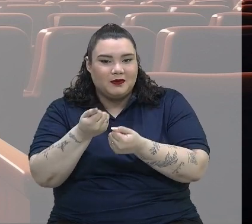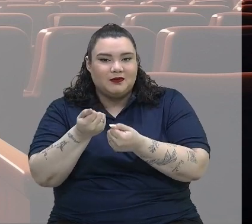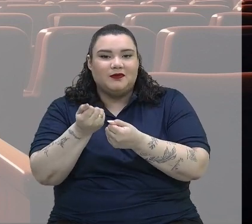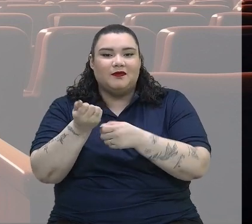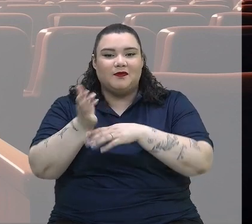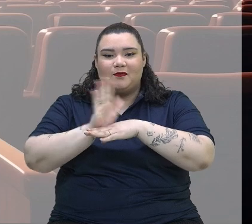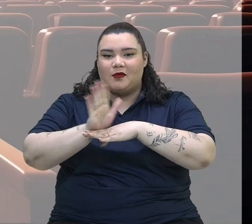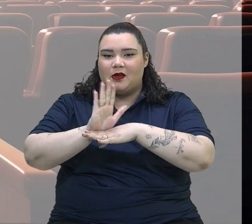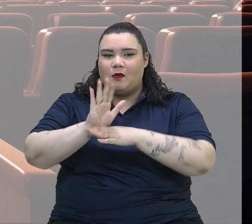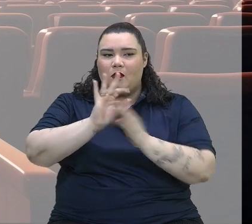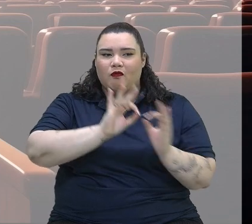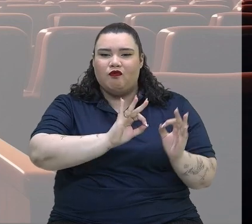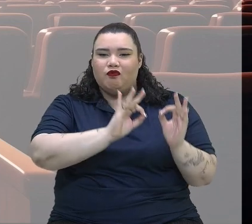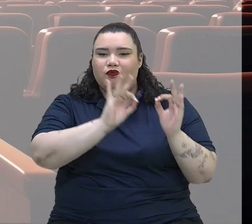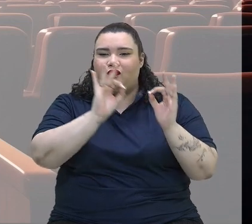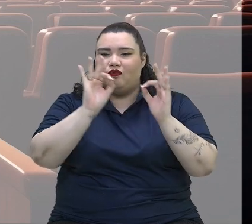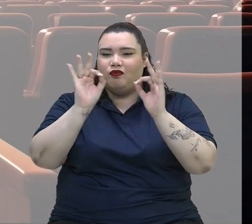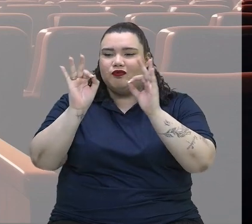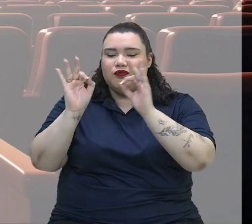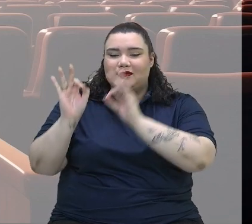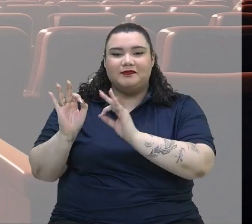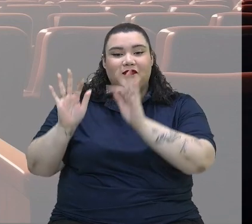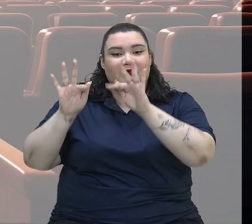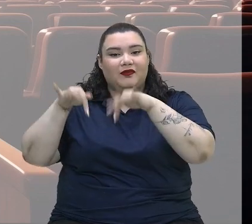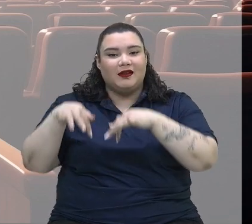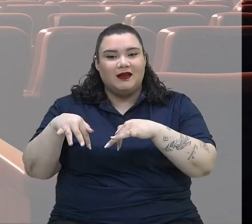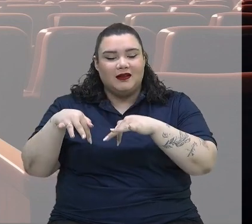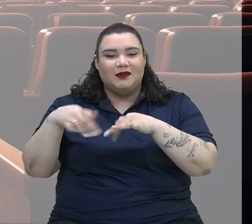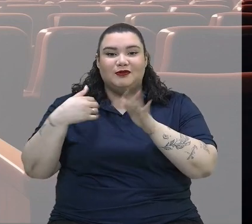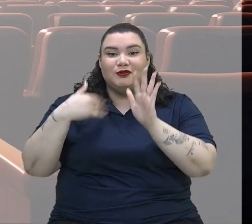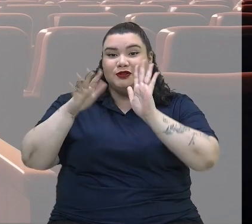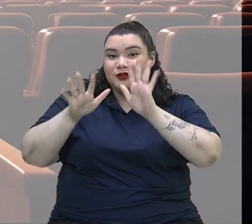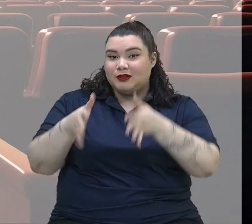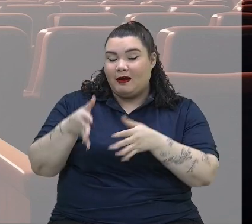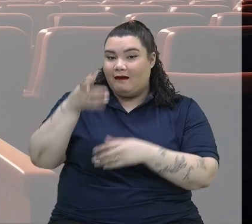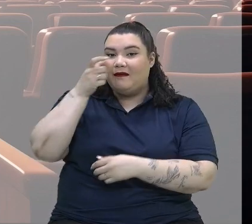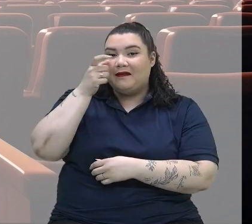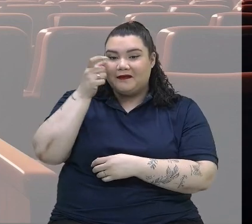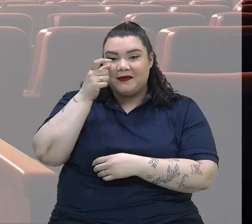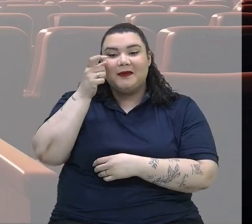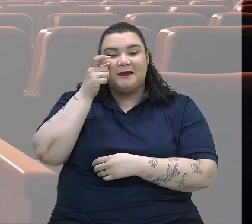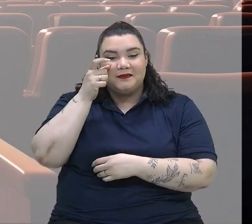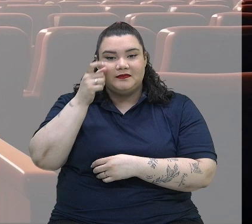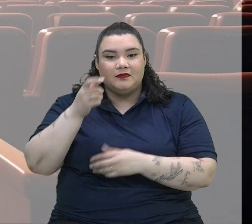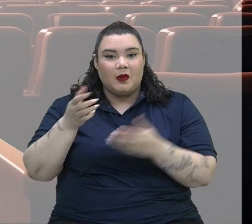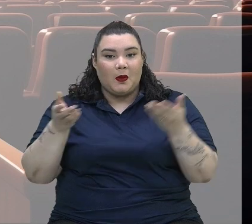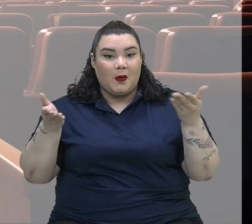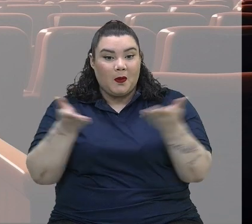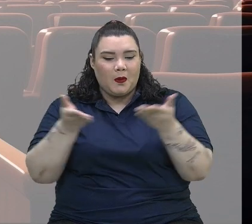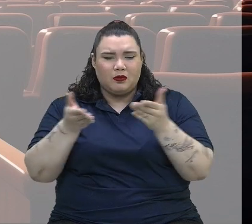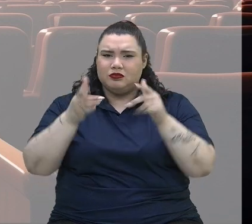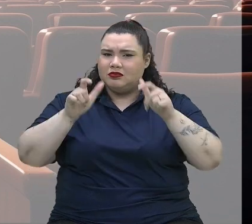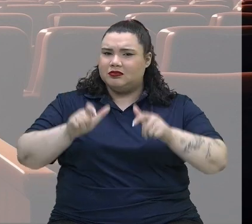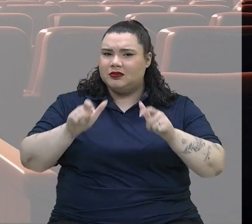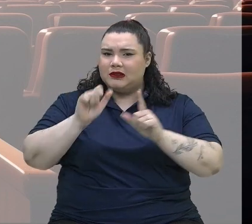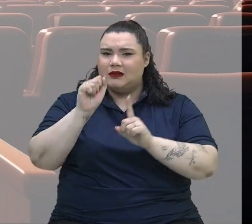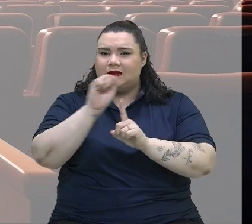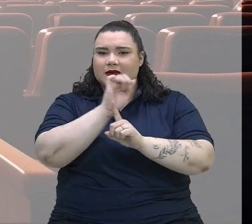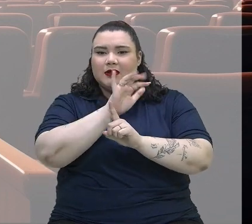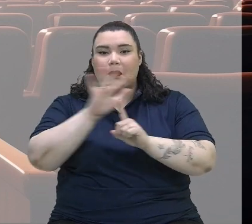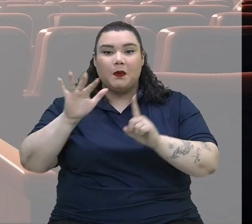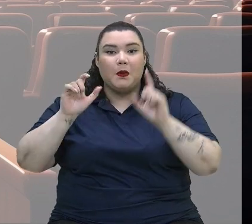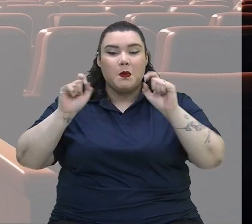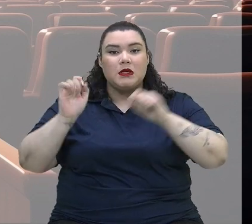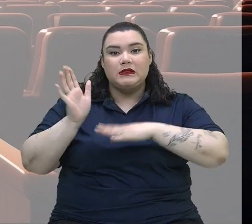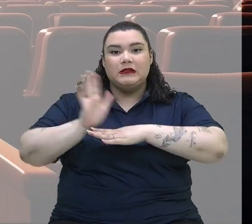de um filme maravilhoso que eu terminei de assistir. Estamos aqui, nessa sala de